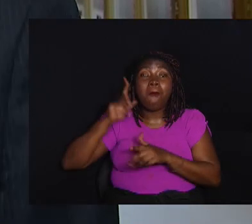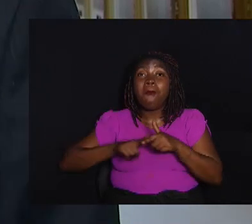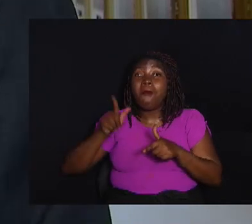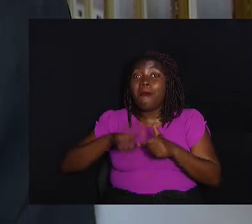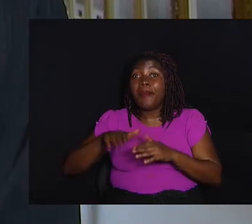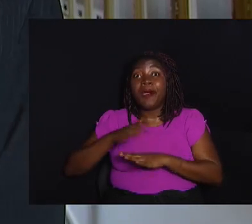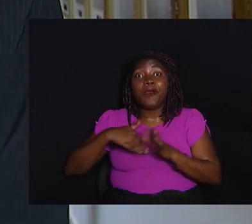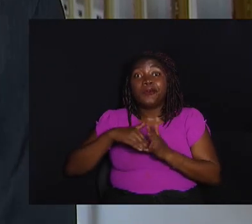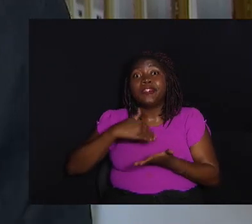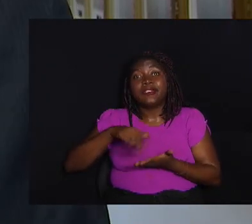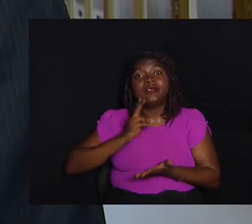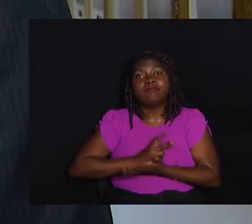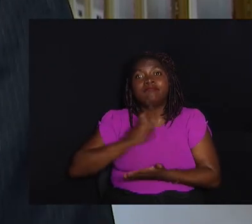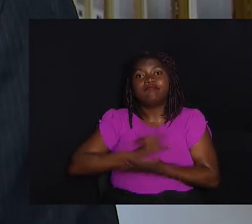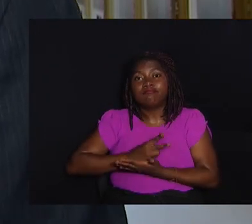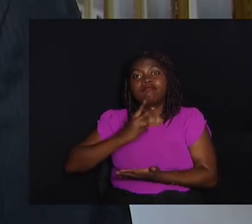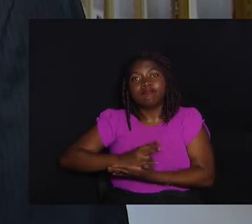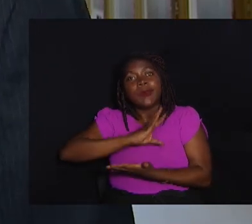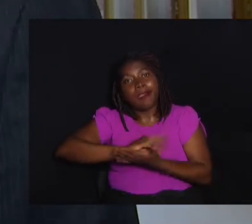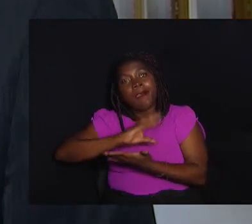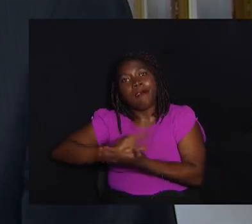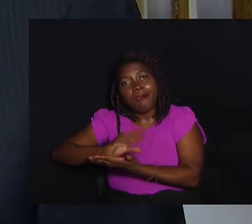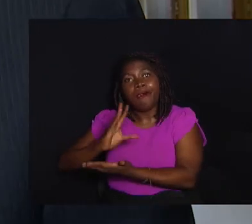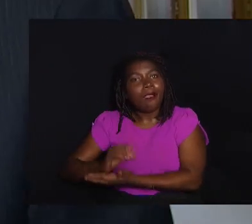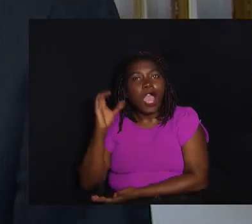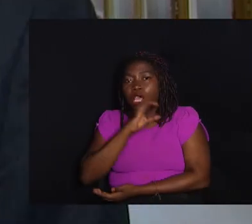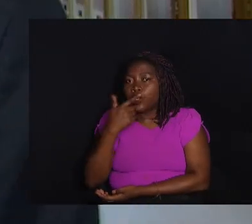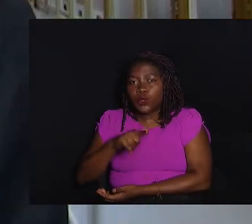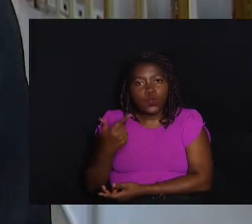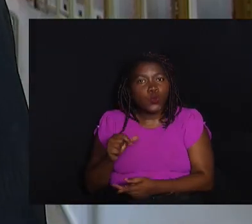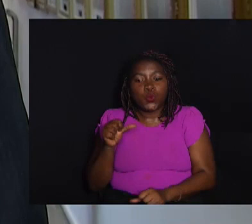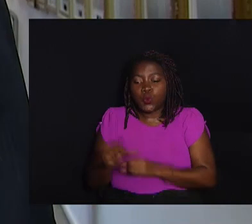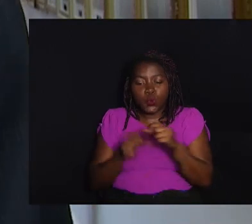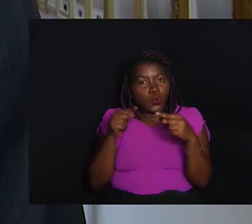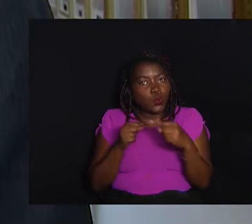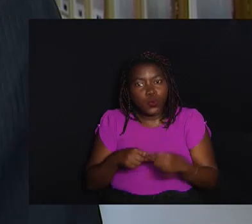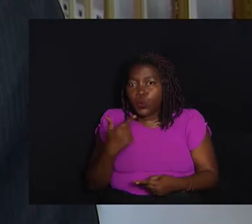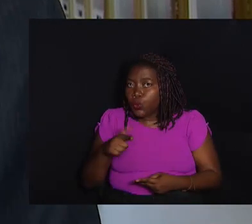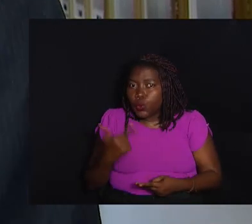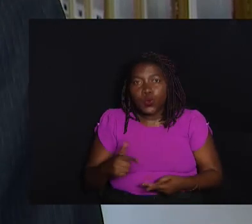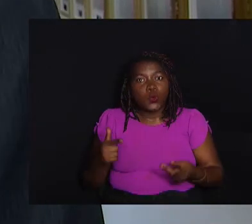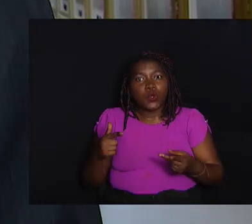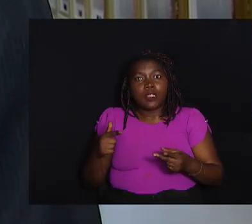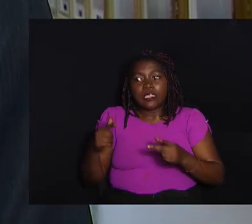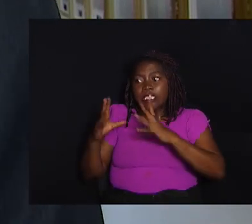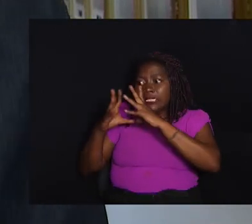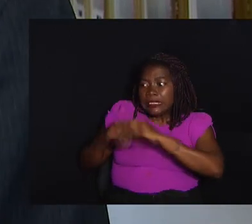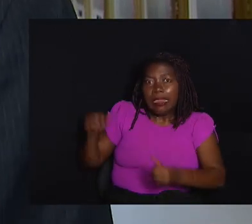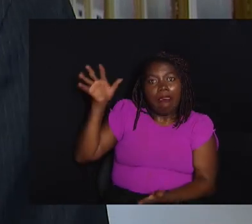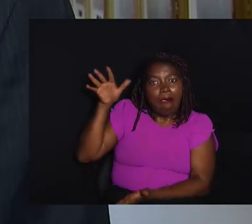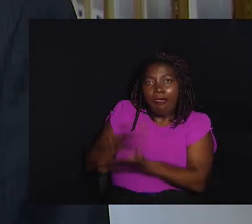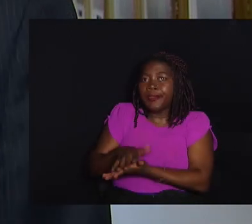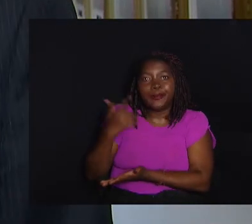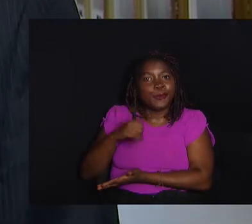secretarias vêm repetindo o modus operandi e não agiliza, não flexibiliza e não desburocratiza. Esse é o grande problema e